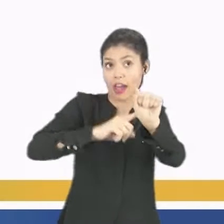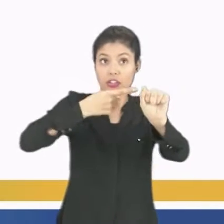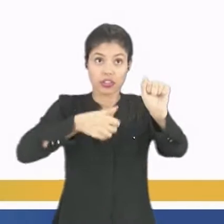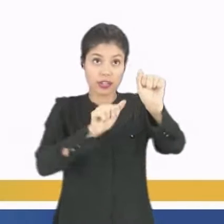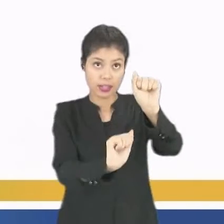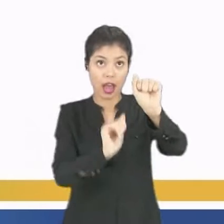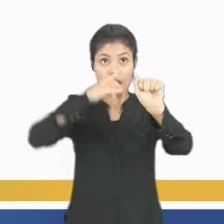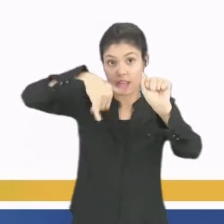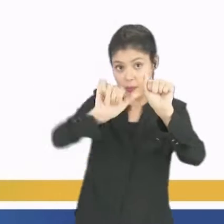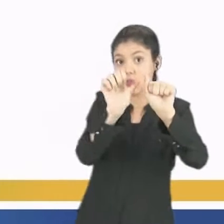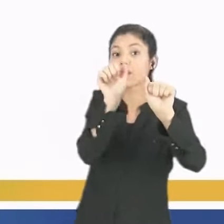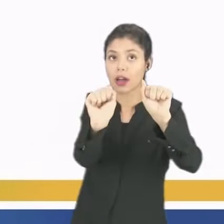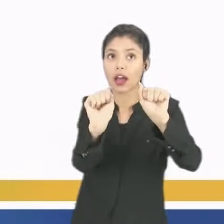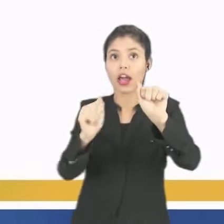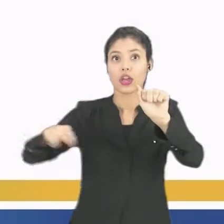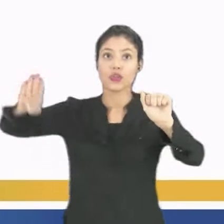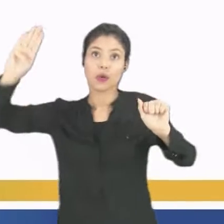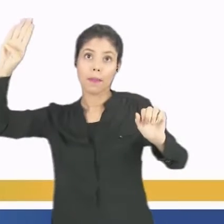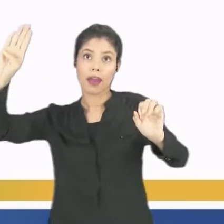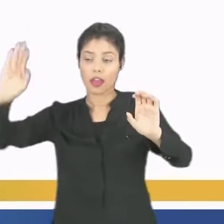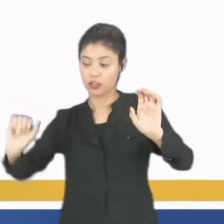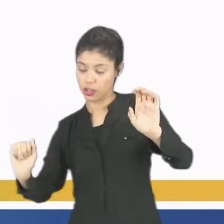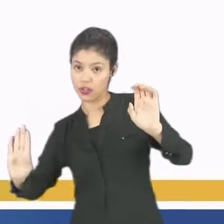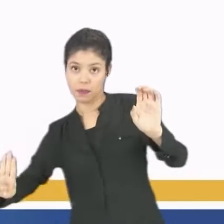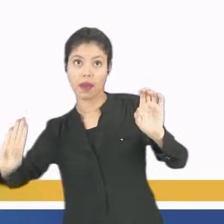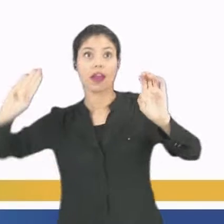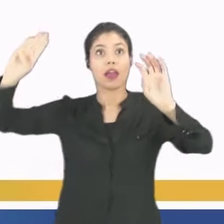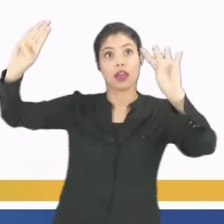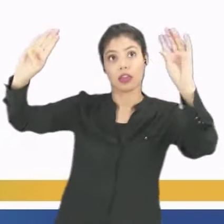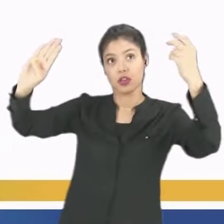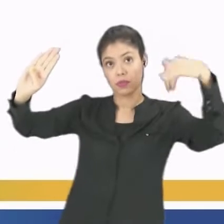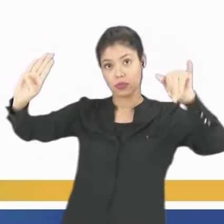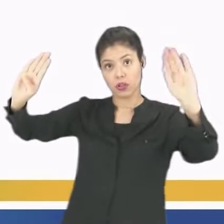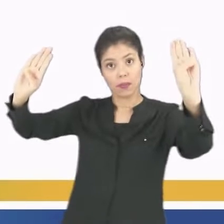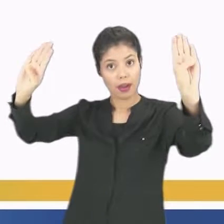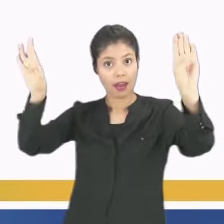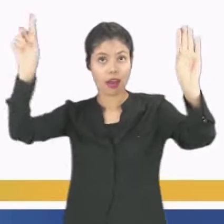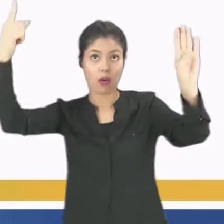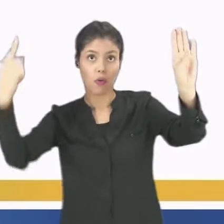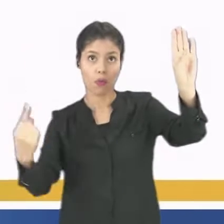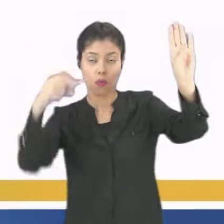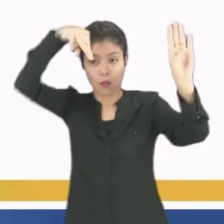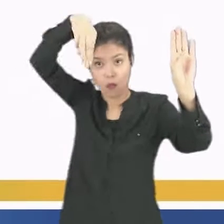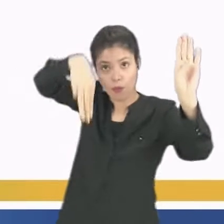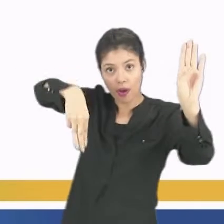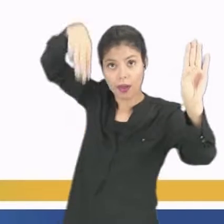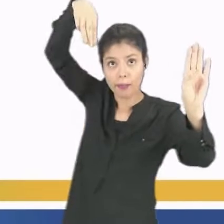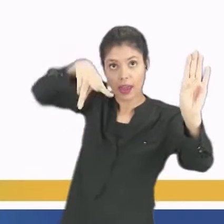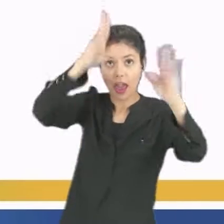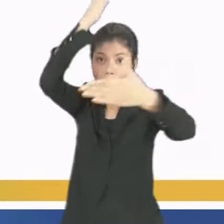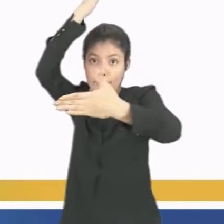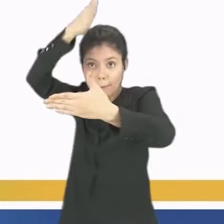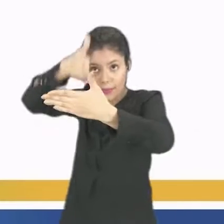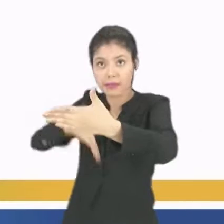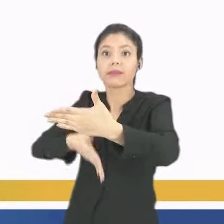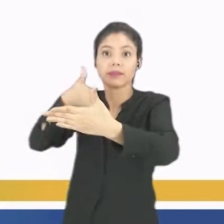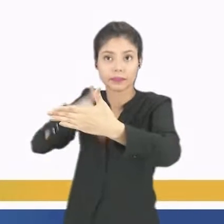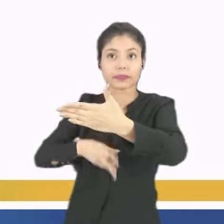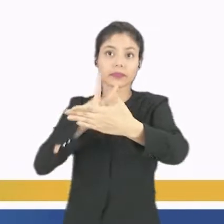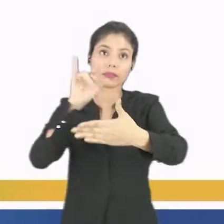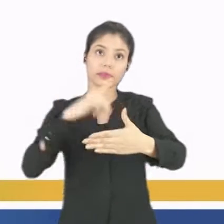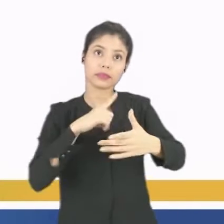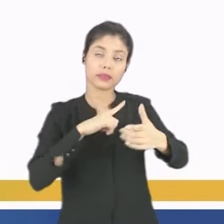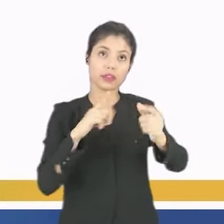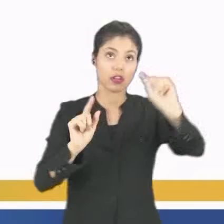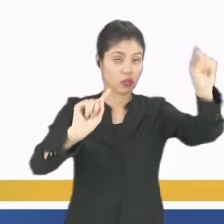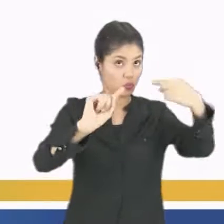e YA, e o ponto B tem coordenadas xb e yb, o ponto M vai ser a metade desse segmento aqui com